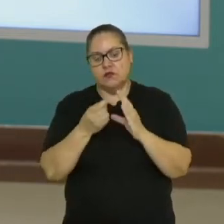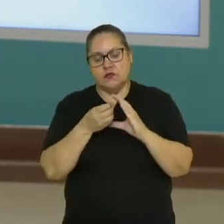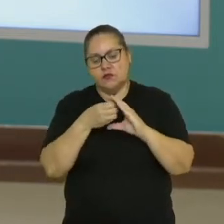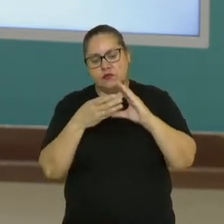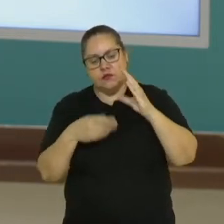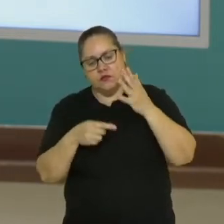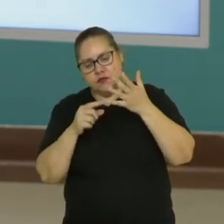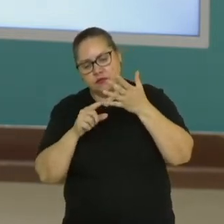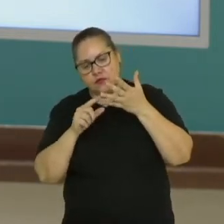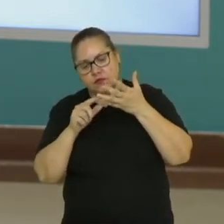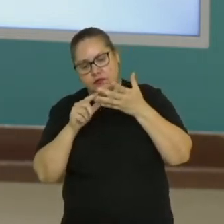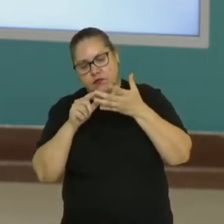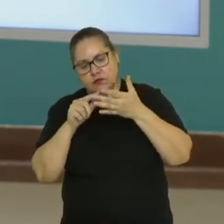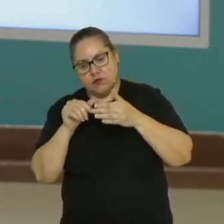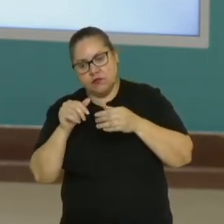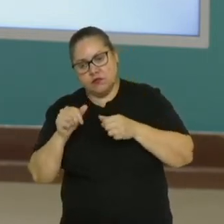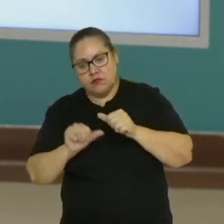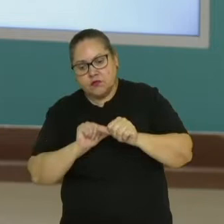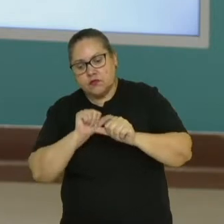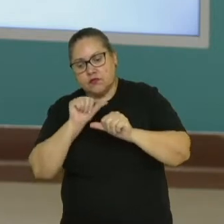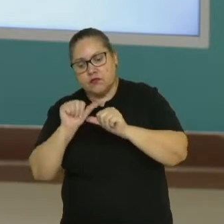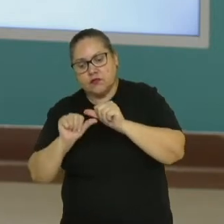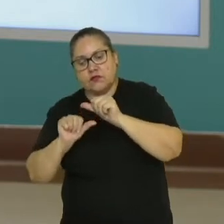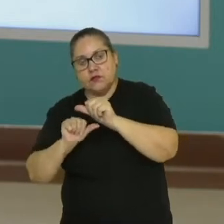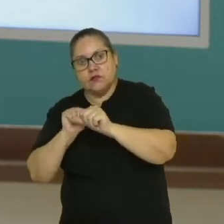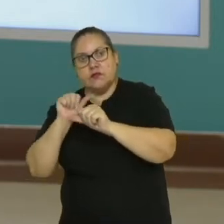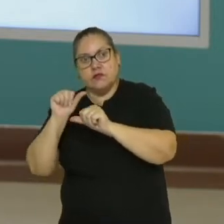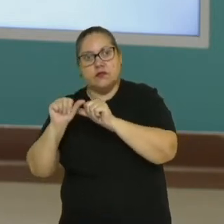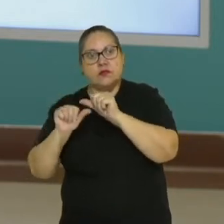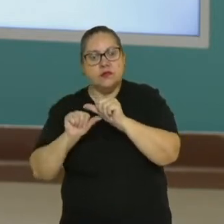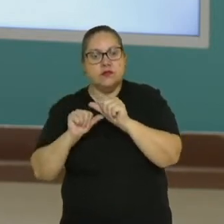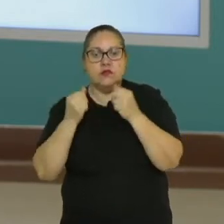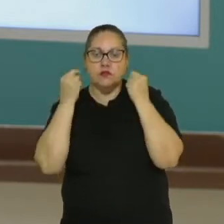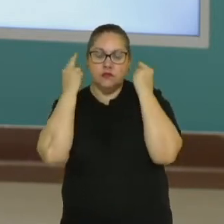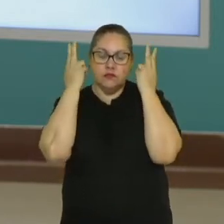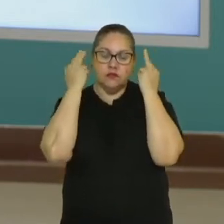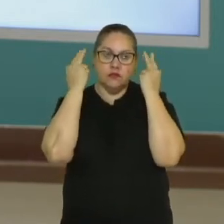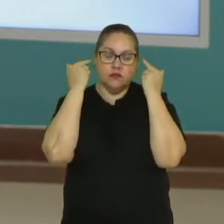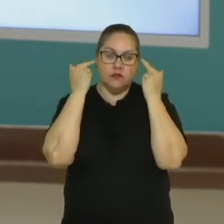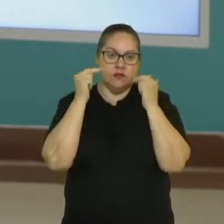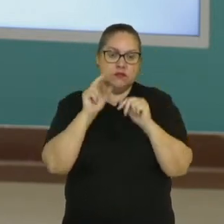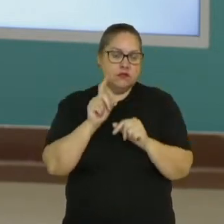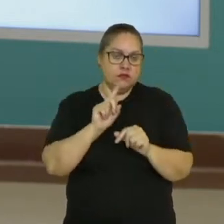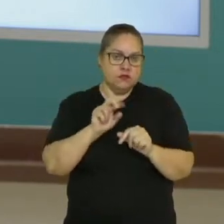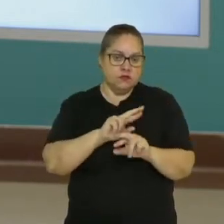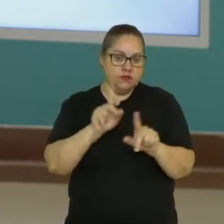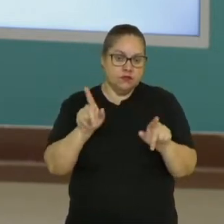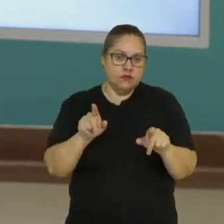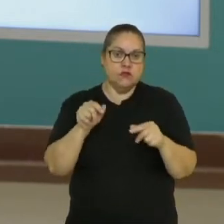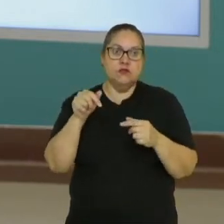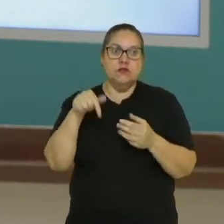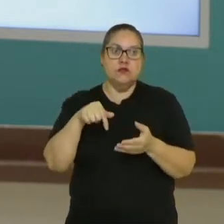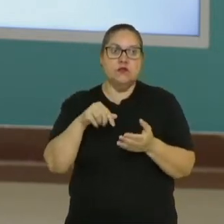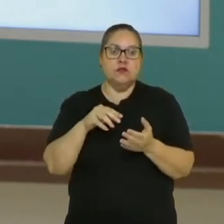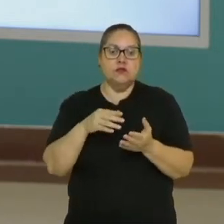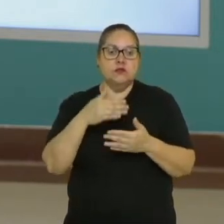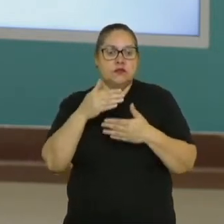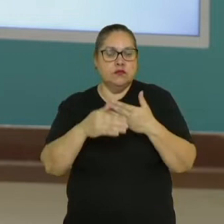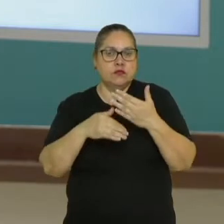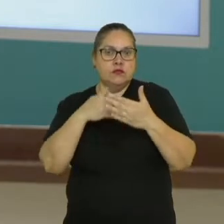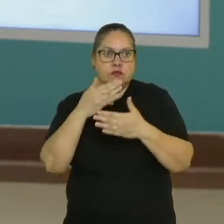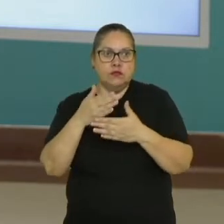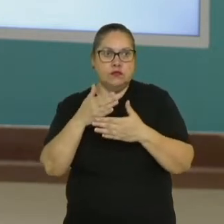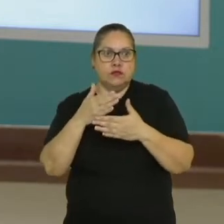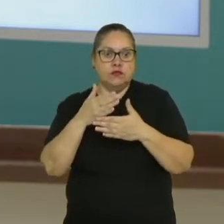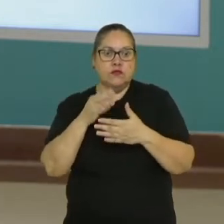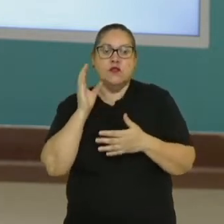nosso planeta sofrer mudanças. Mudar é natural e não é diferente com o nosso planeta. Essas mudanças podem